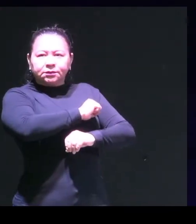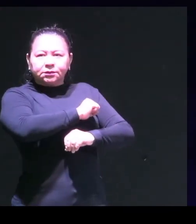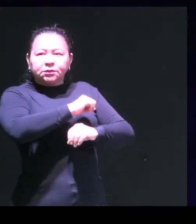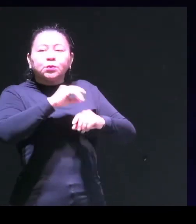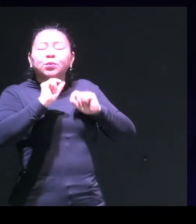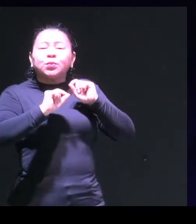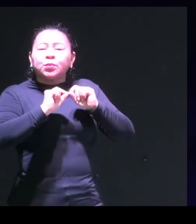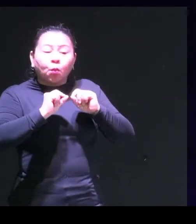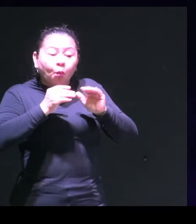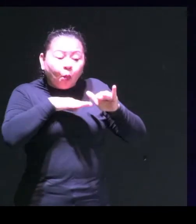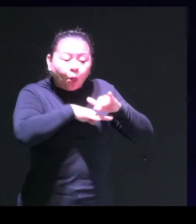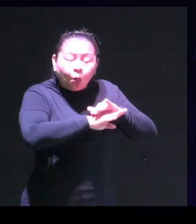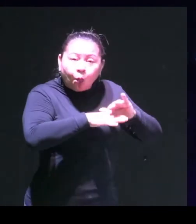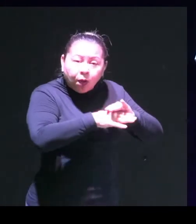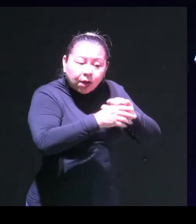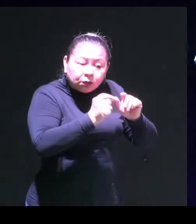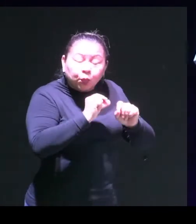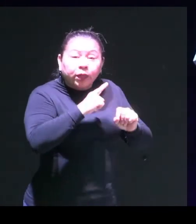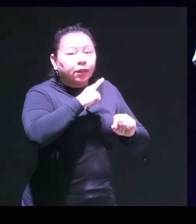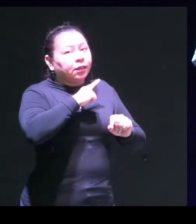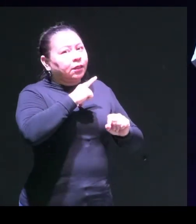guarda o que tu tens.